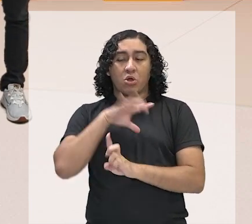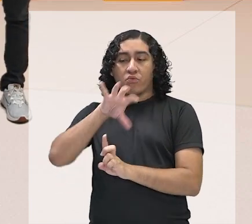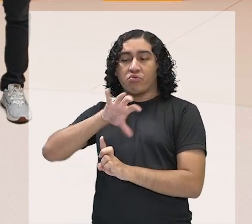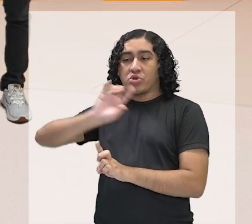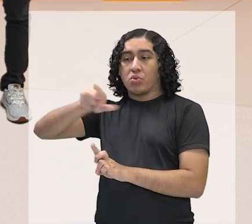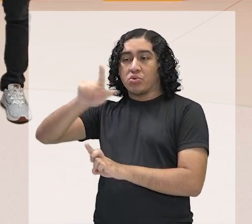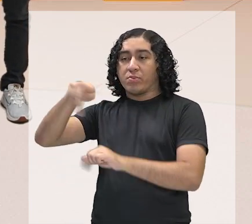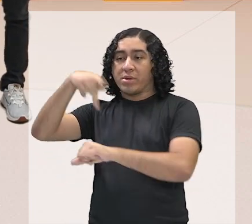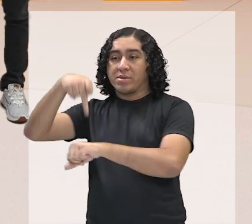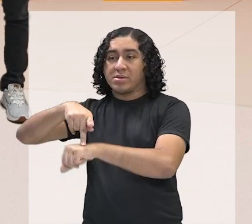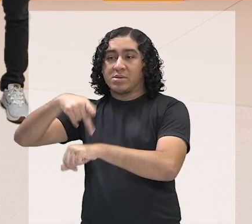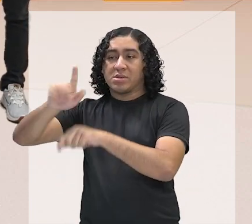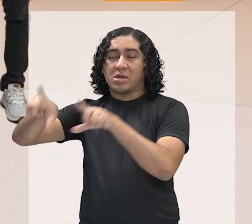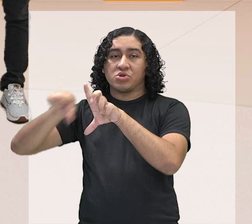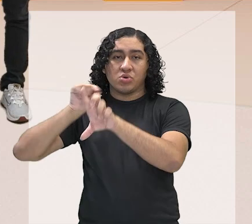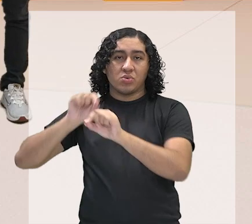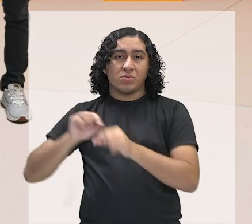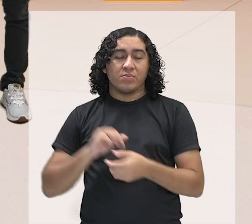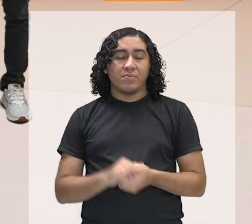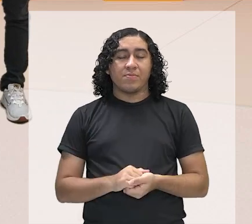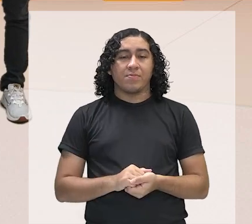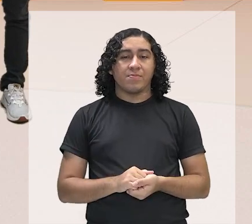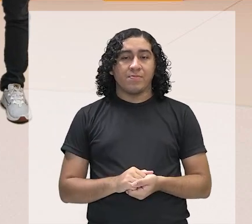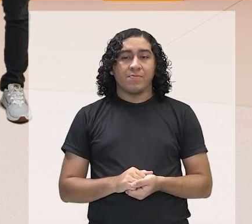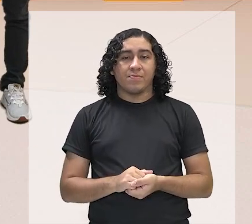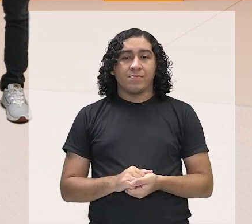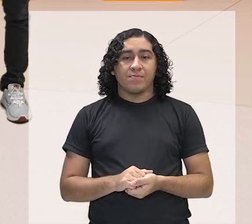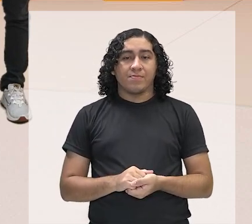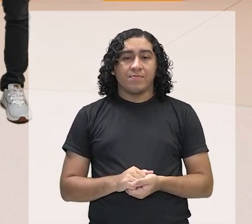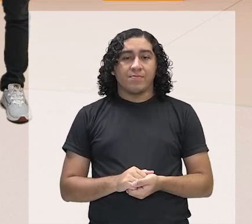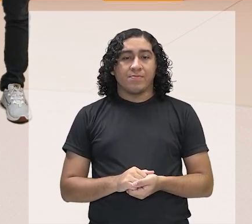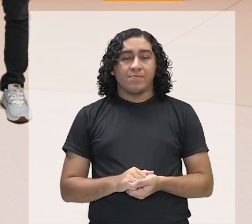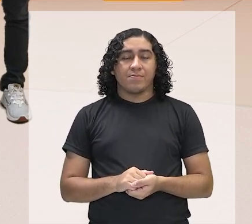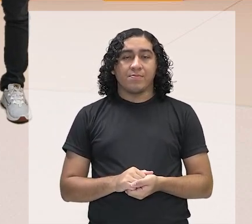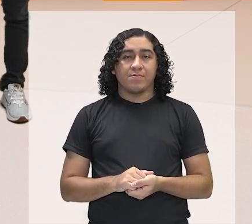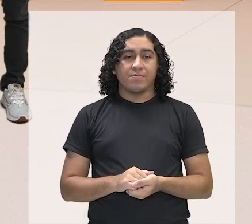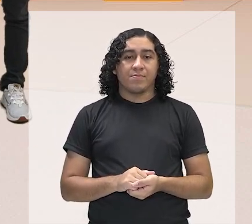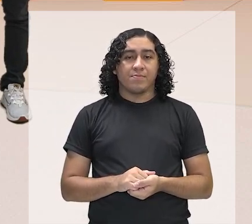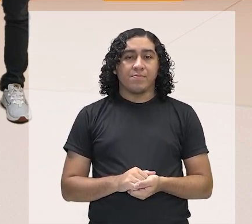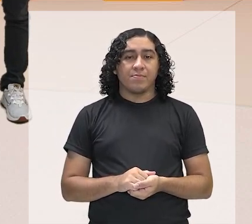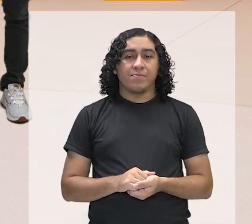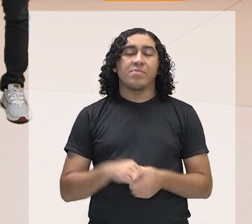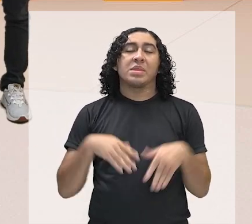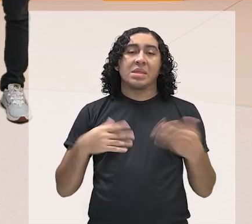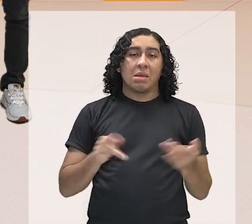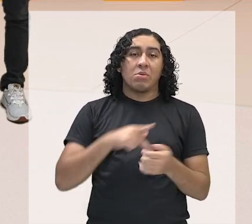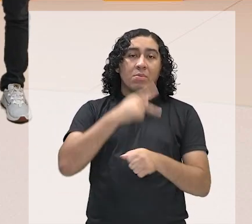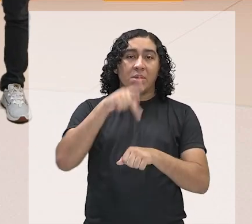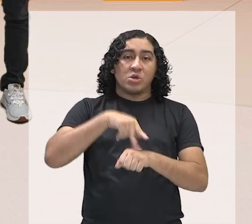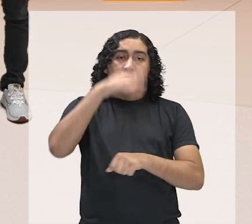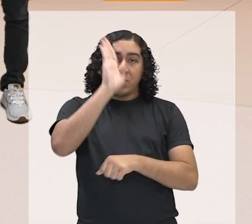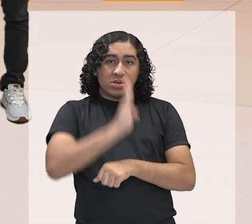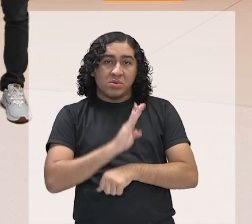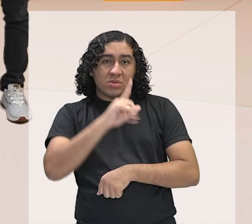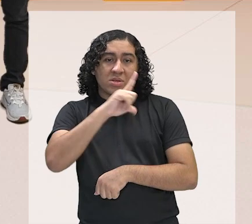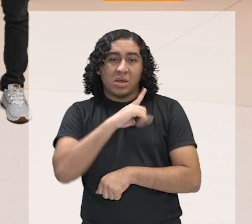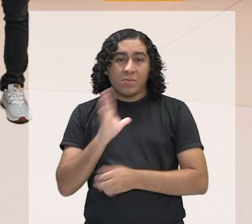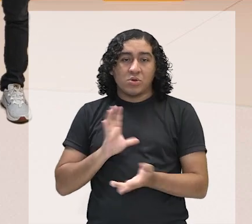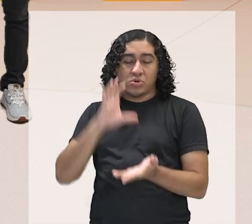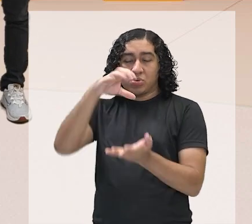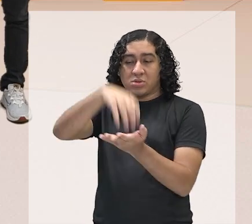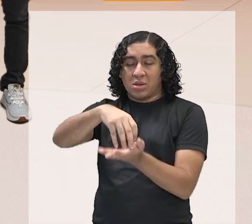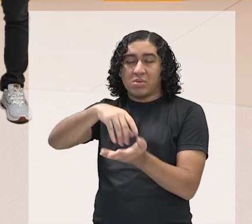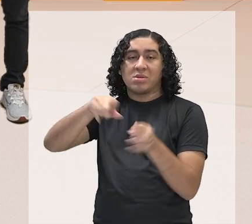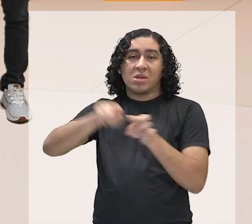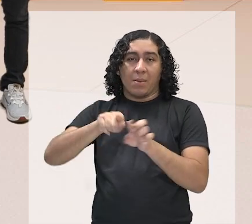suas tomadas de decisão. Falando em países, tá bom? A gente tem aqui no Brasil uma instituição que também trabalha